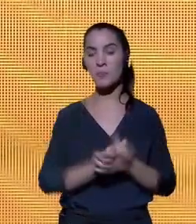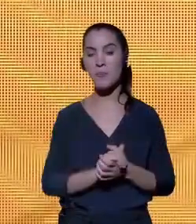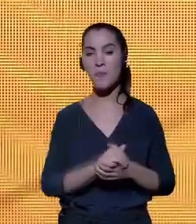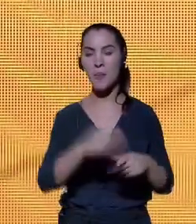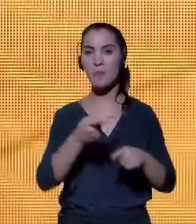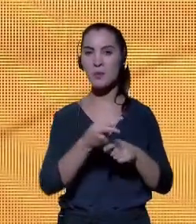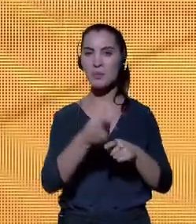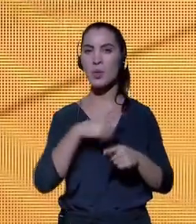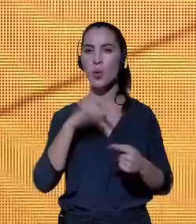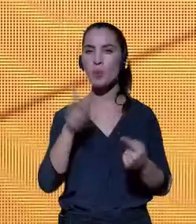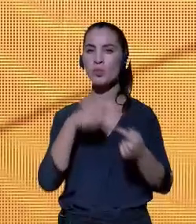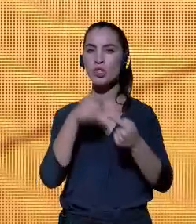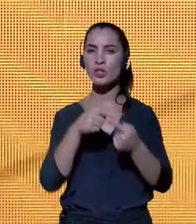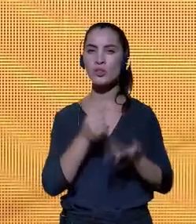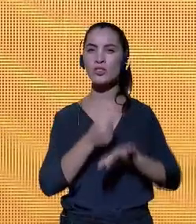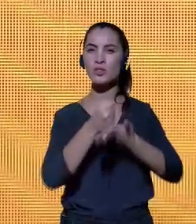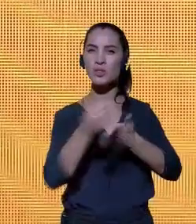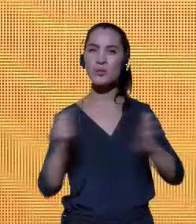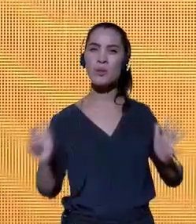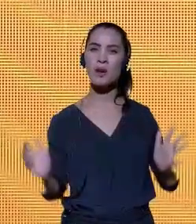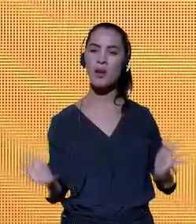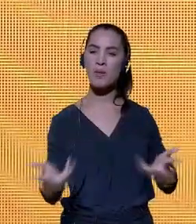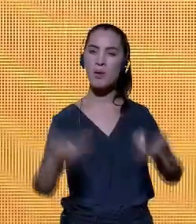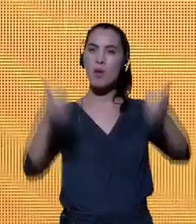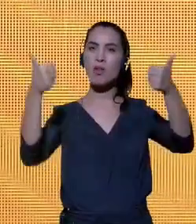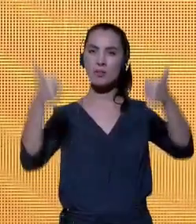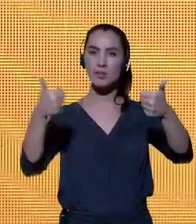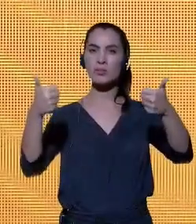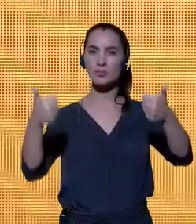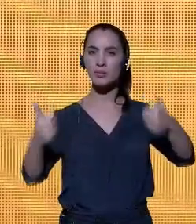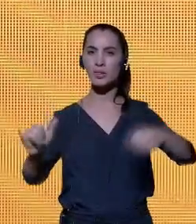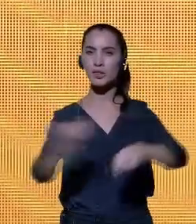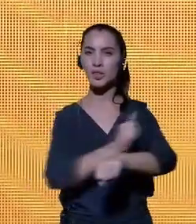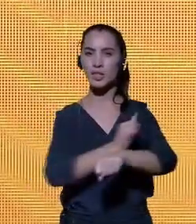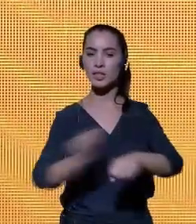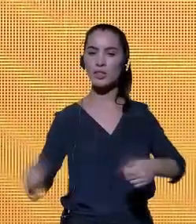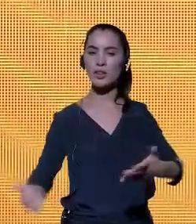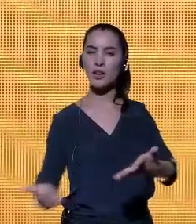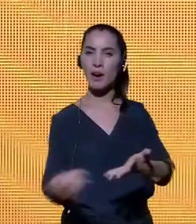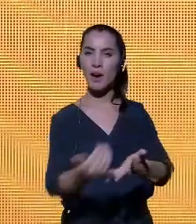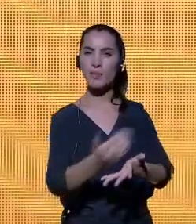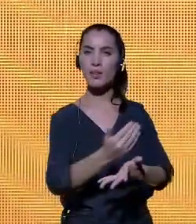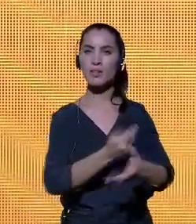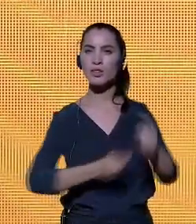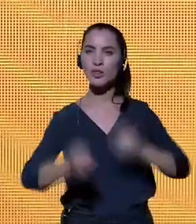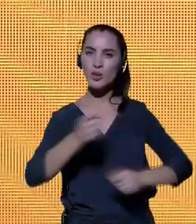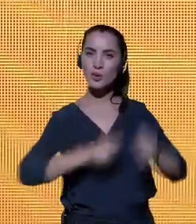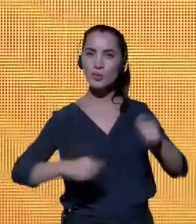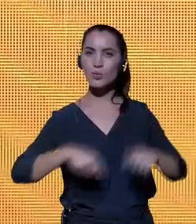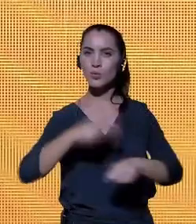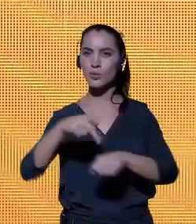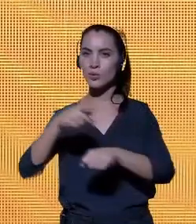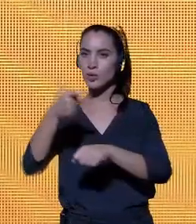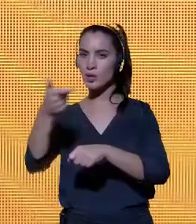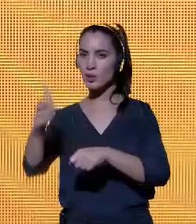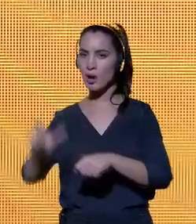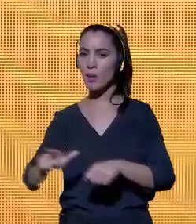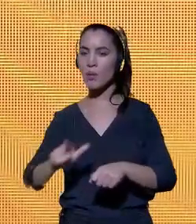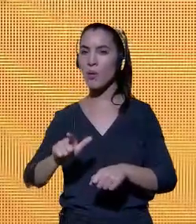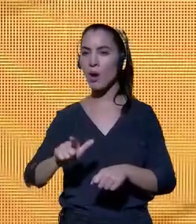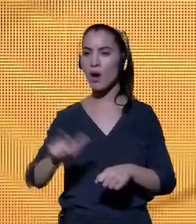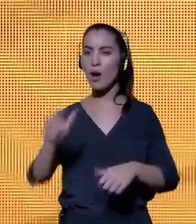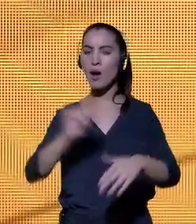para o aprimoramento das estratégias de captação de recursos oficiais internacionais por entidades